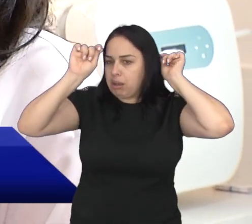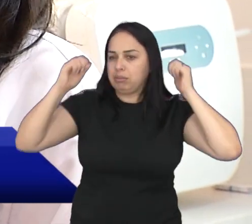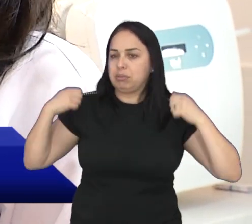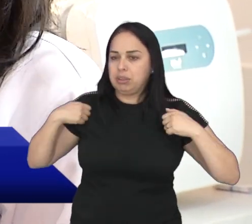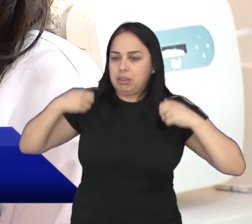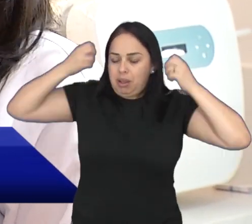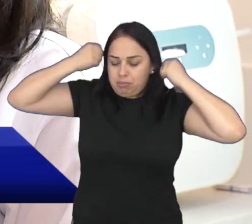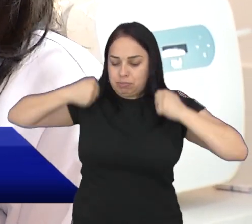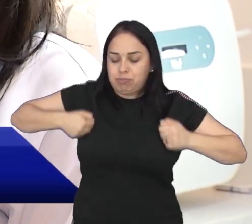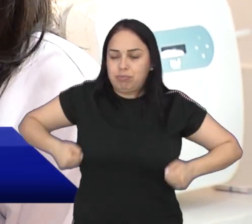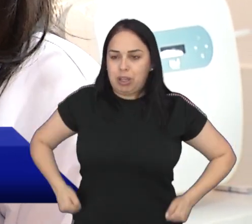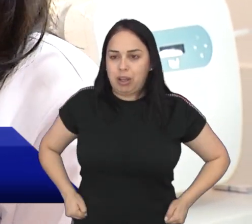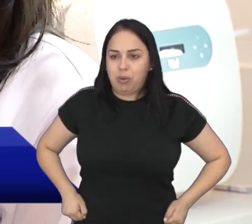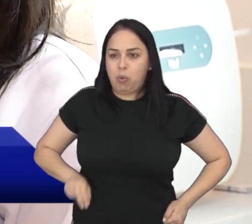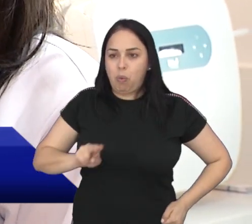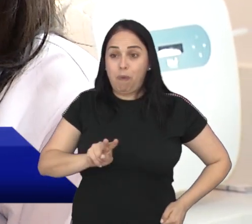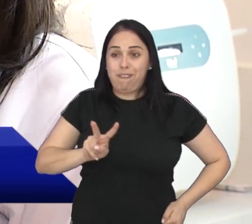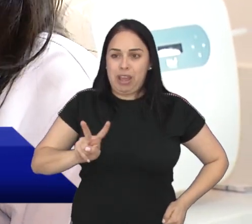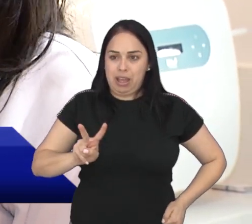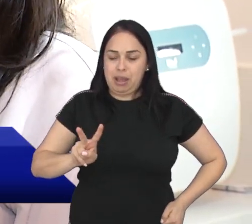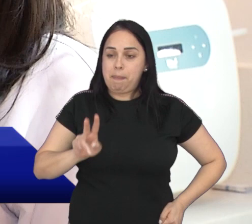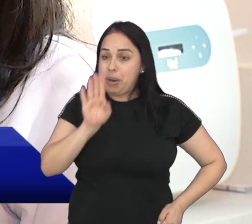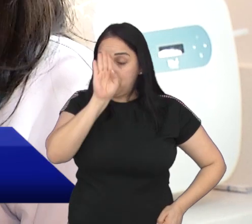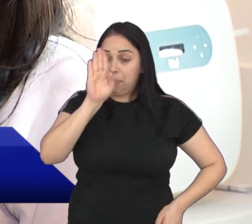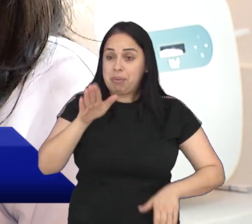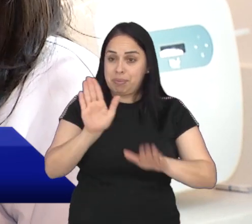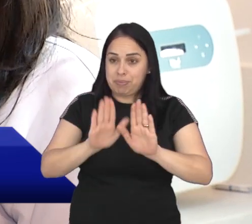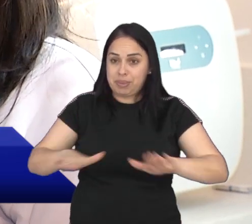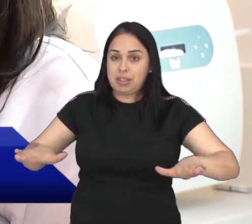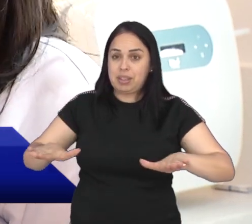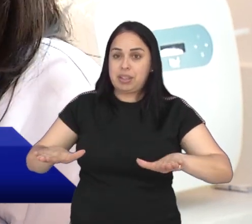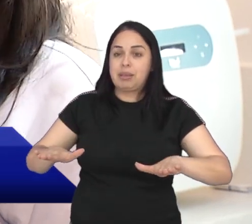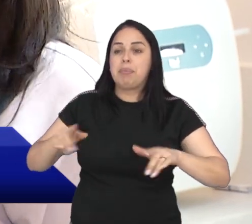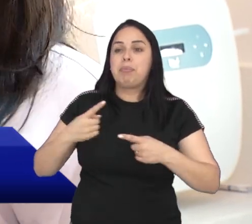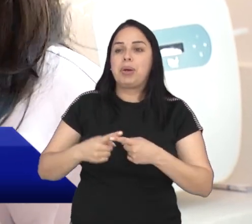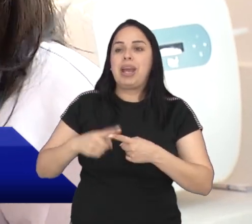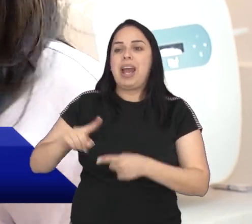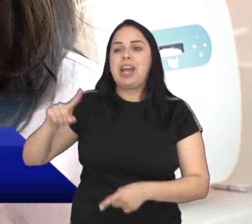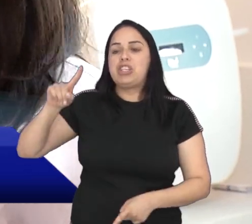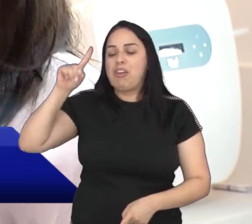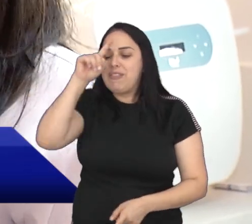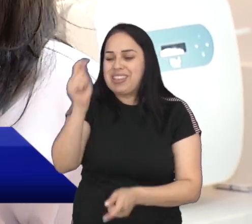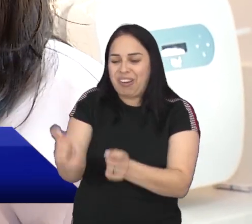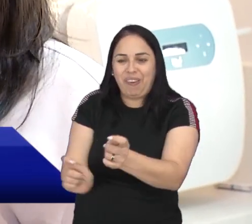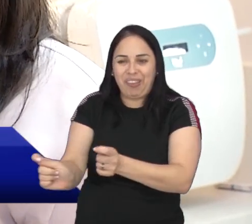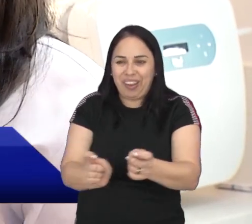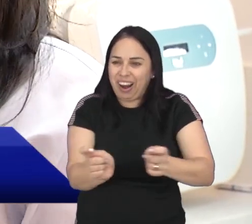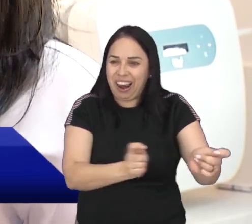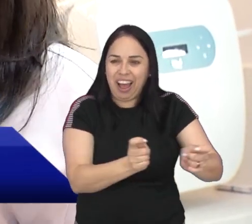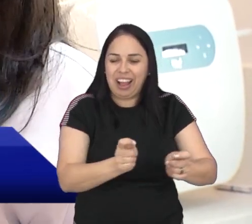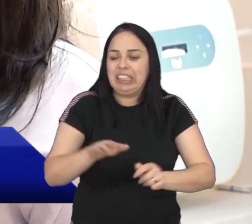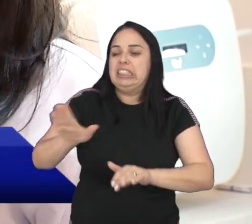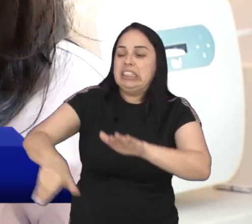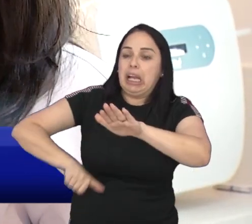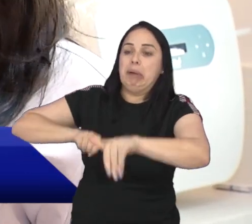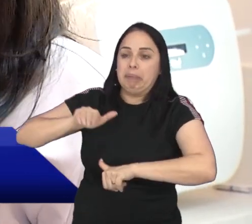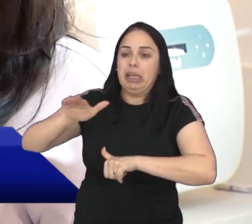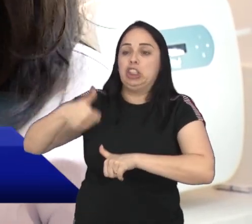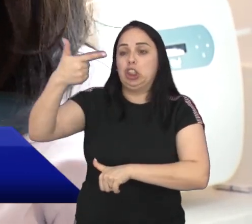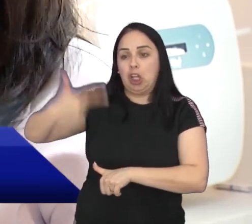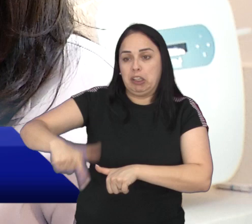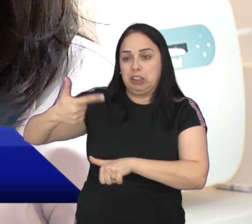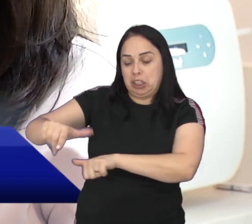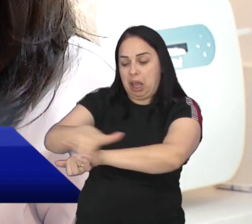chapéu, camiseta, com proteção UV. Principalmente para as crianças, que é mais difícil de controlar, toda hora os pais têm que